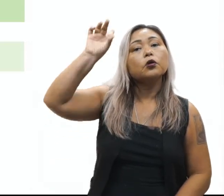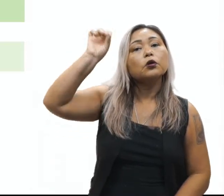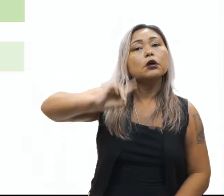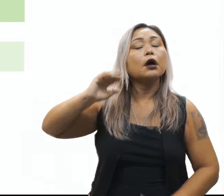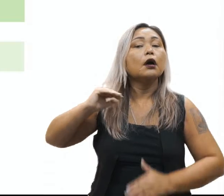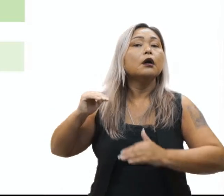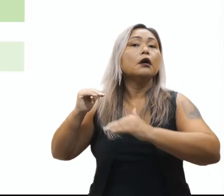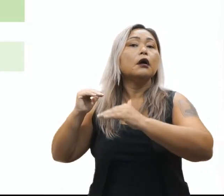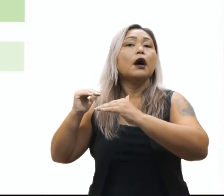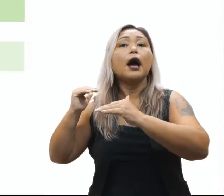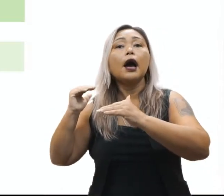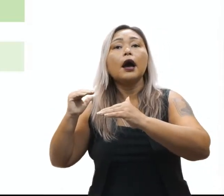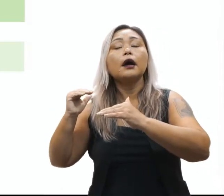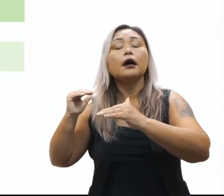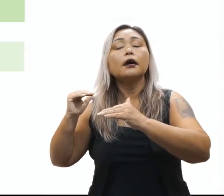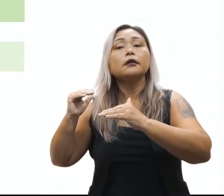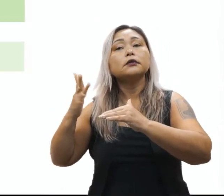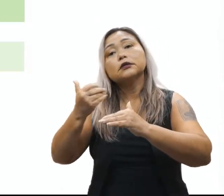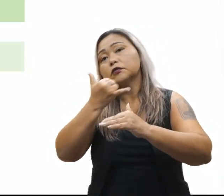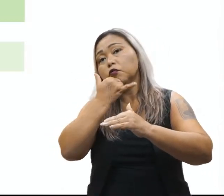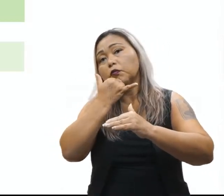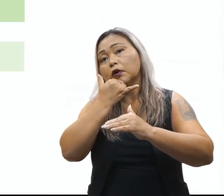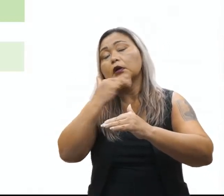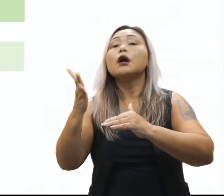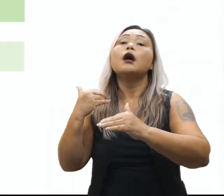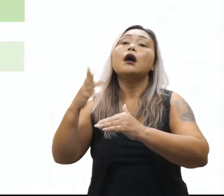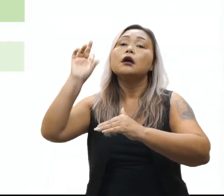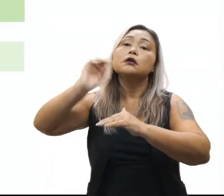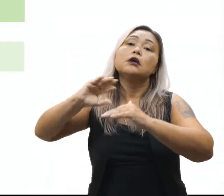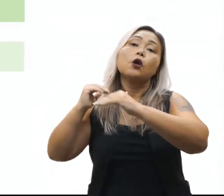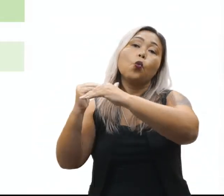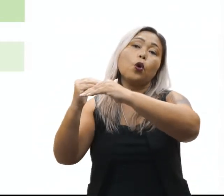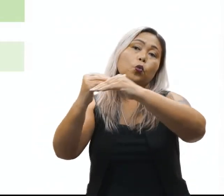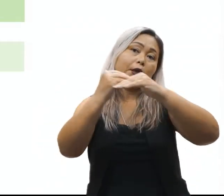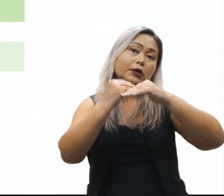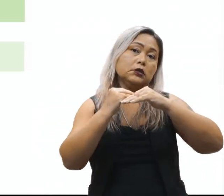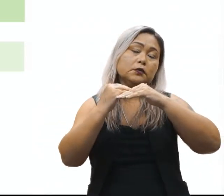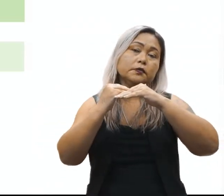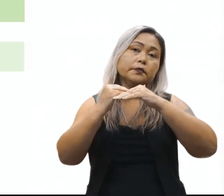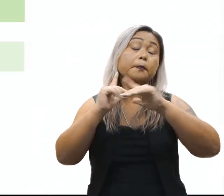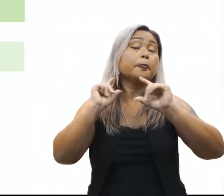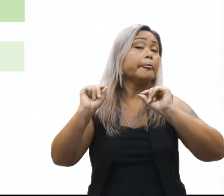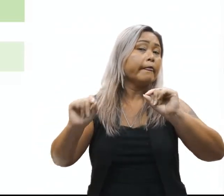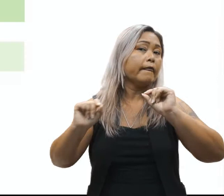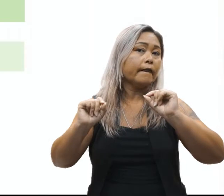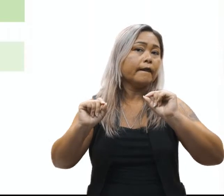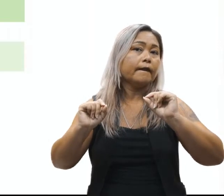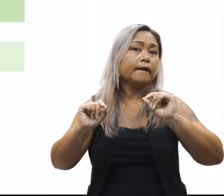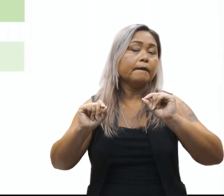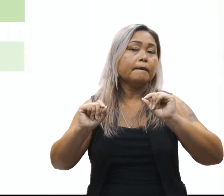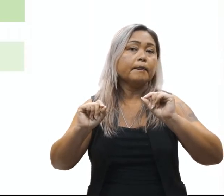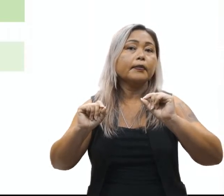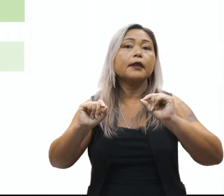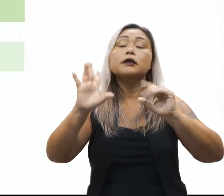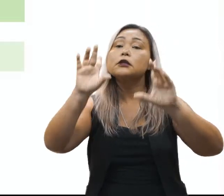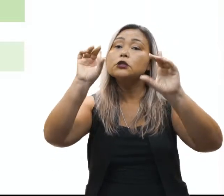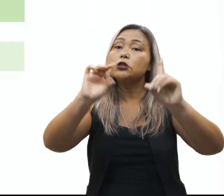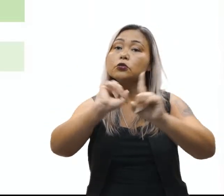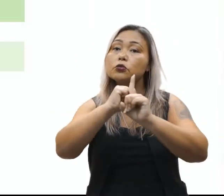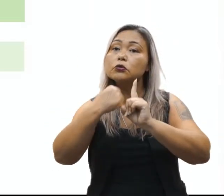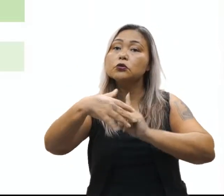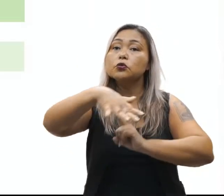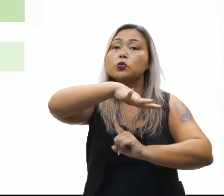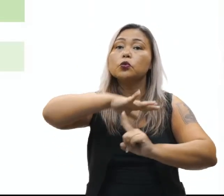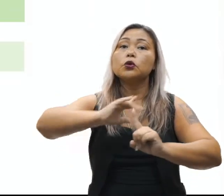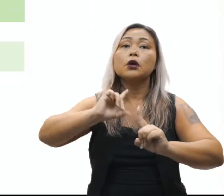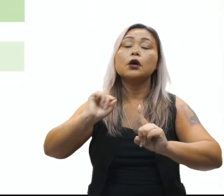à liberdade, à igualdade, que seria a dimensão dos direitos sociais. Direito o